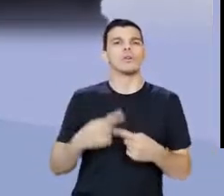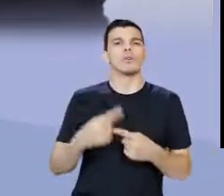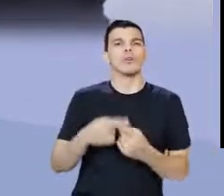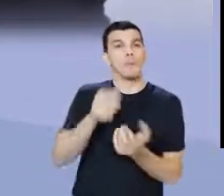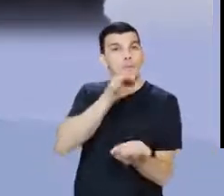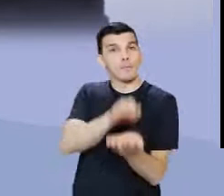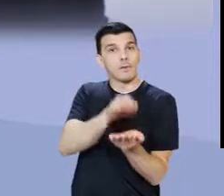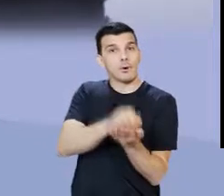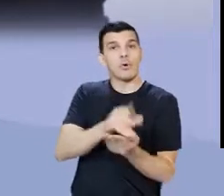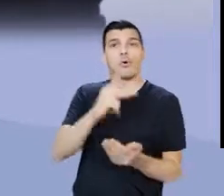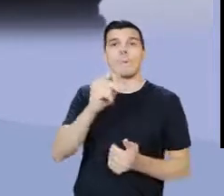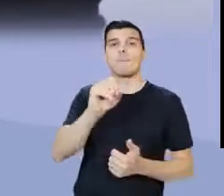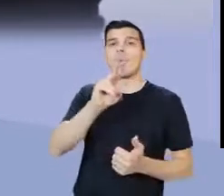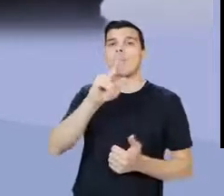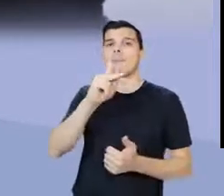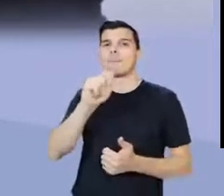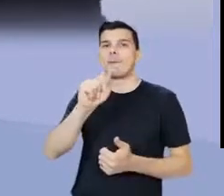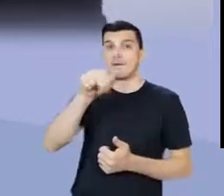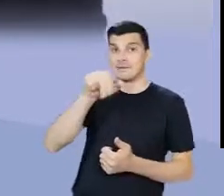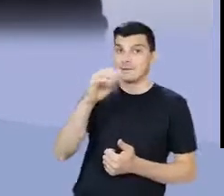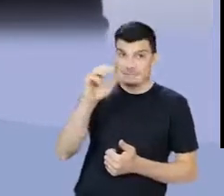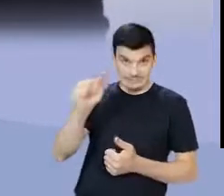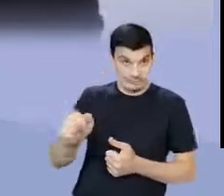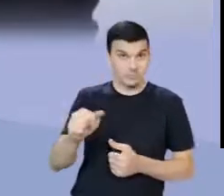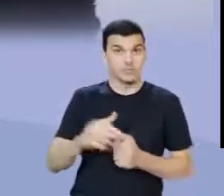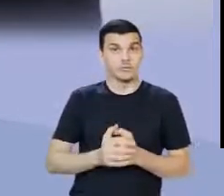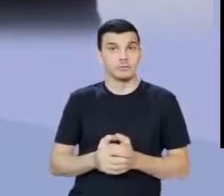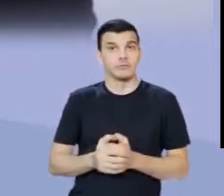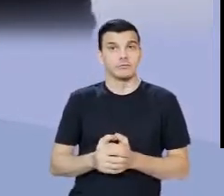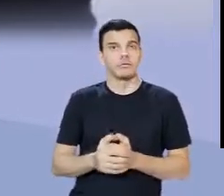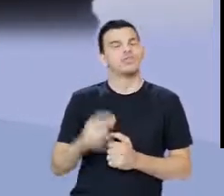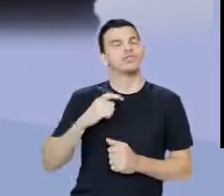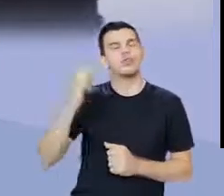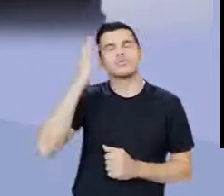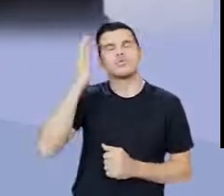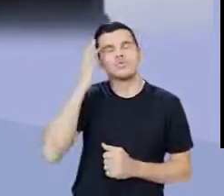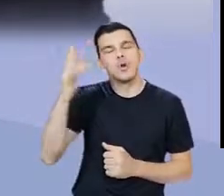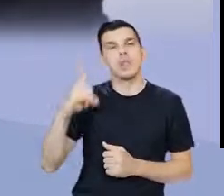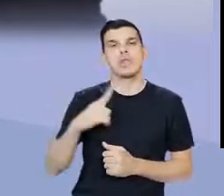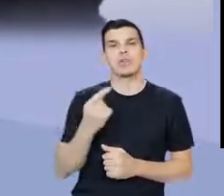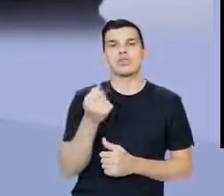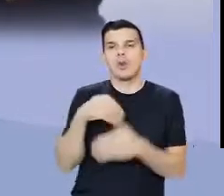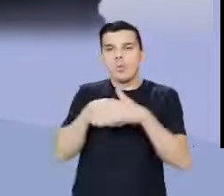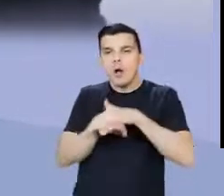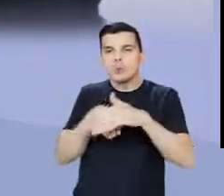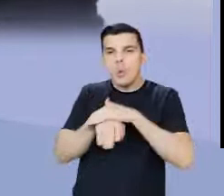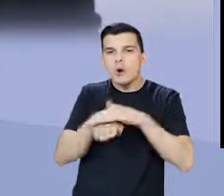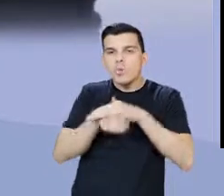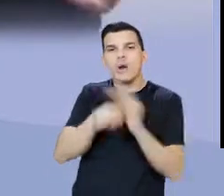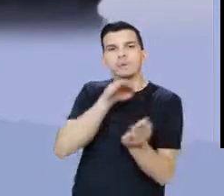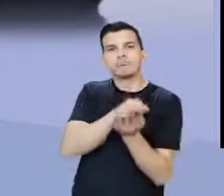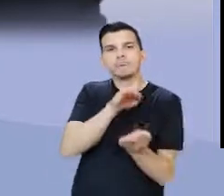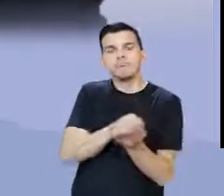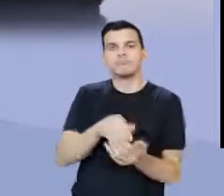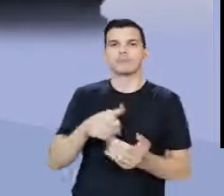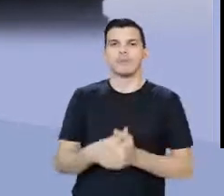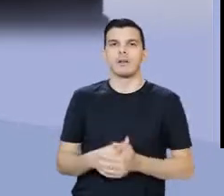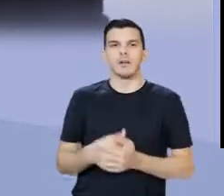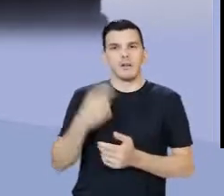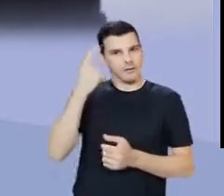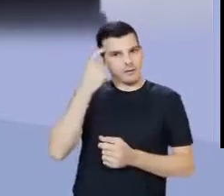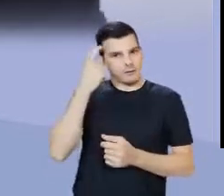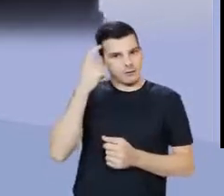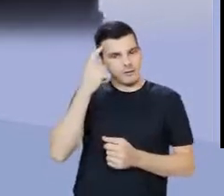a caderneta de poupança, todo mundo, ou boa parte brasileira, tinha um sonho de ter uma. Era a ideia de poupar,